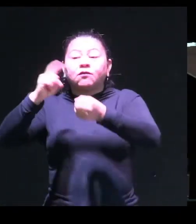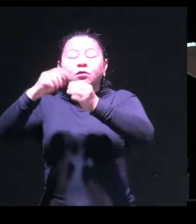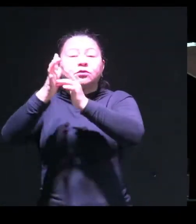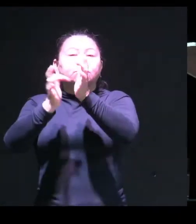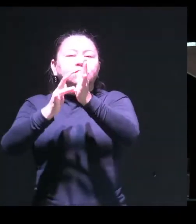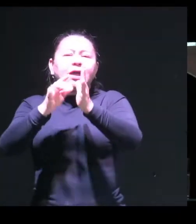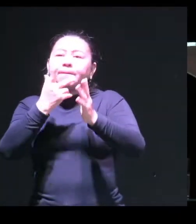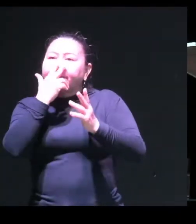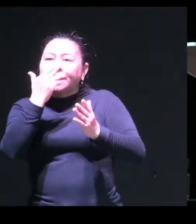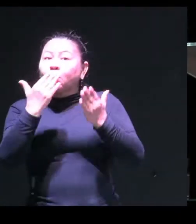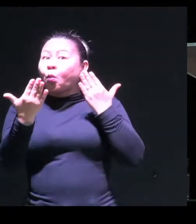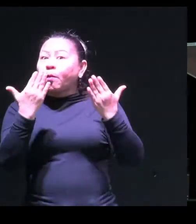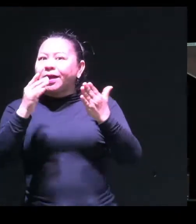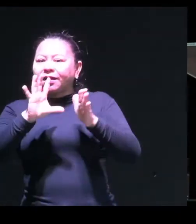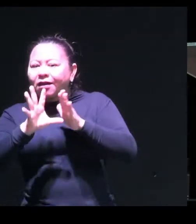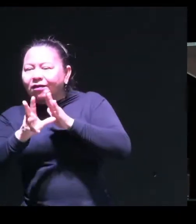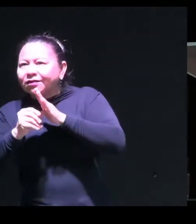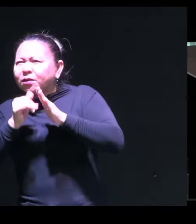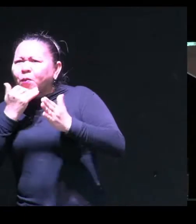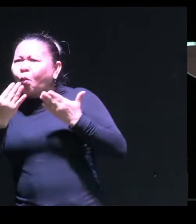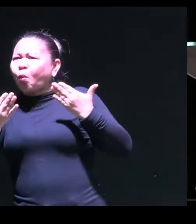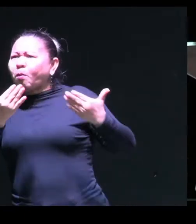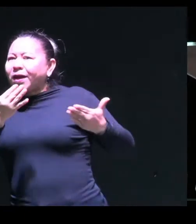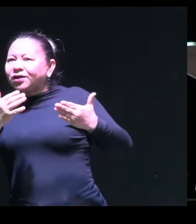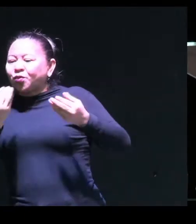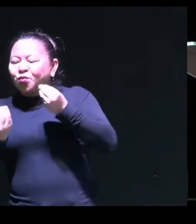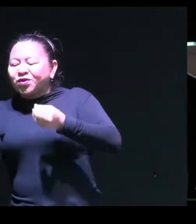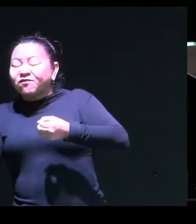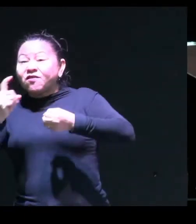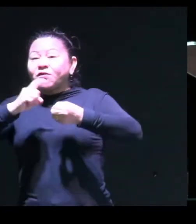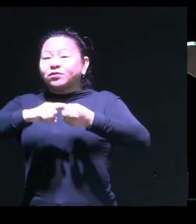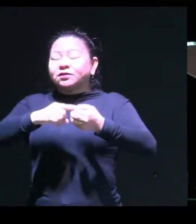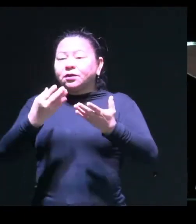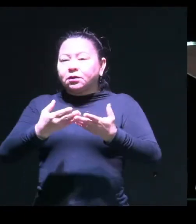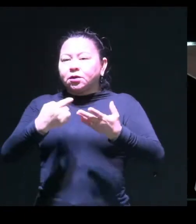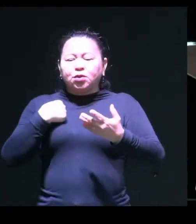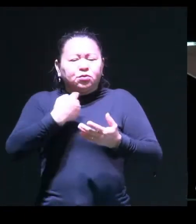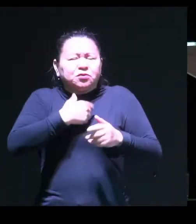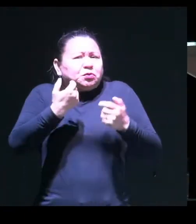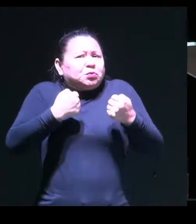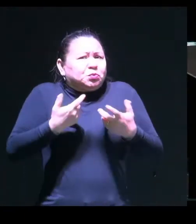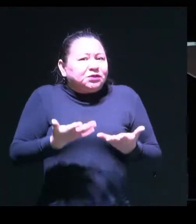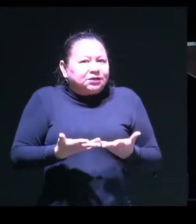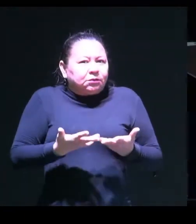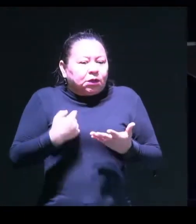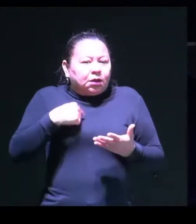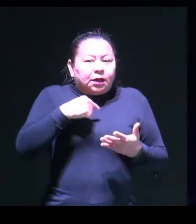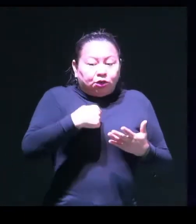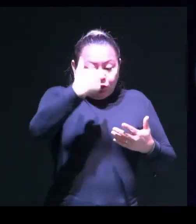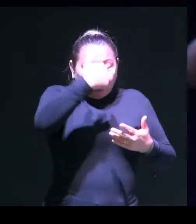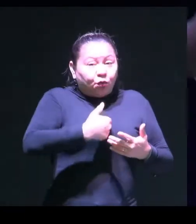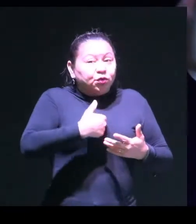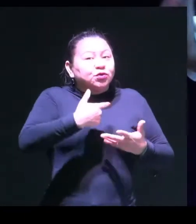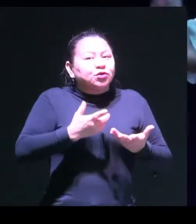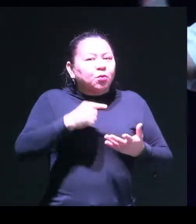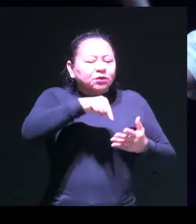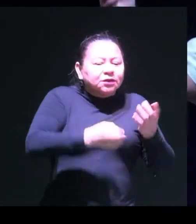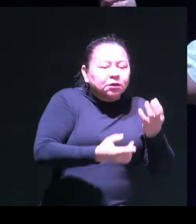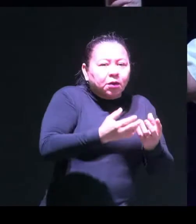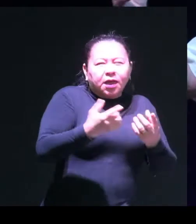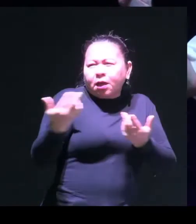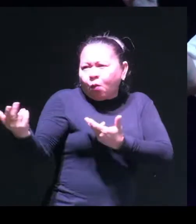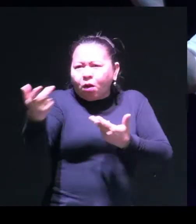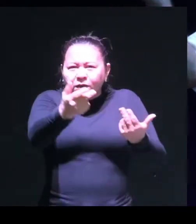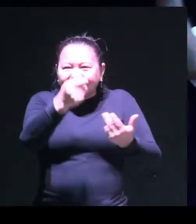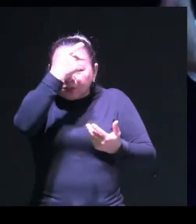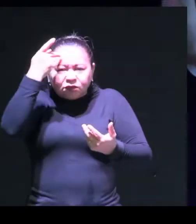ladrão. Mas ele diz outra coisa, que nós não estamos nas trevas como os